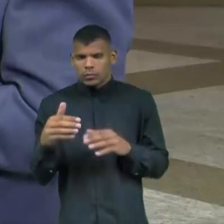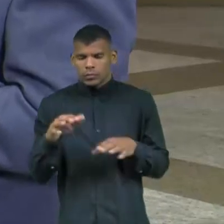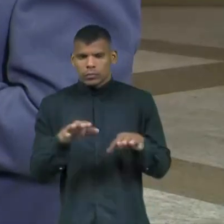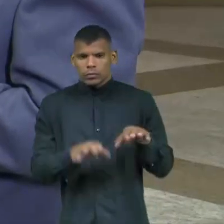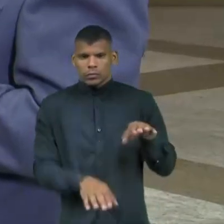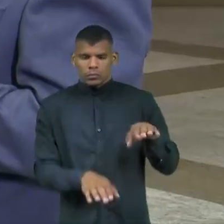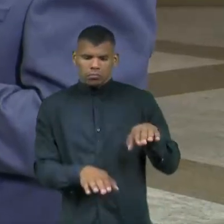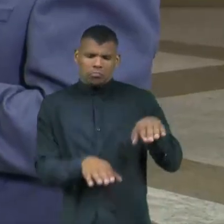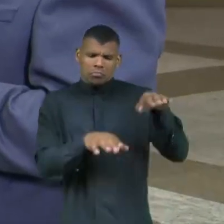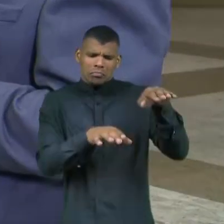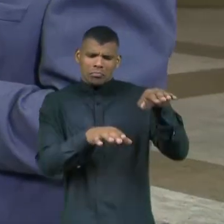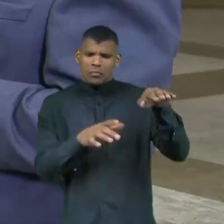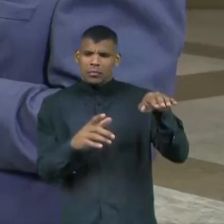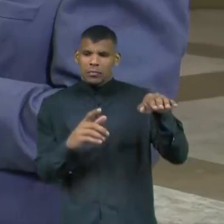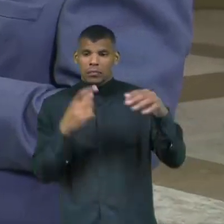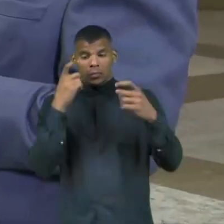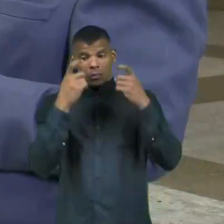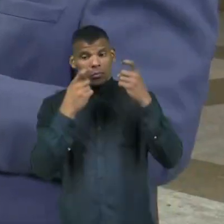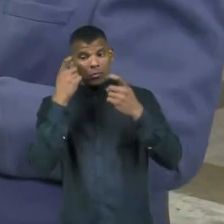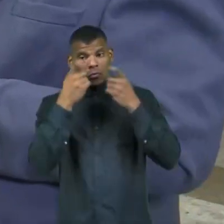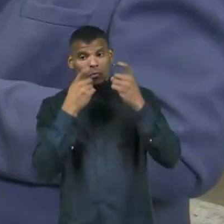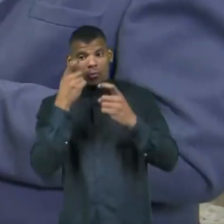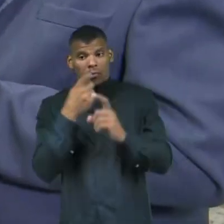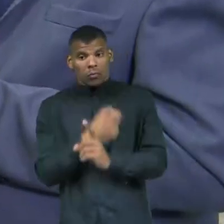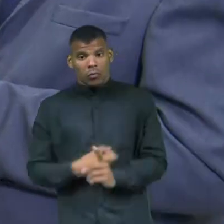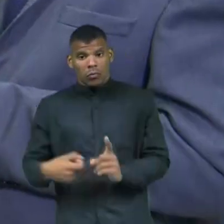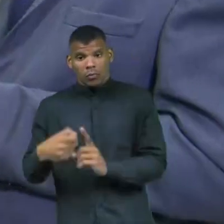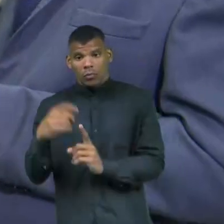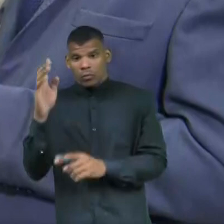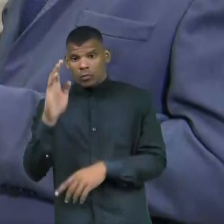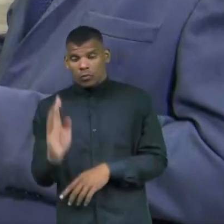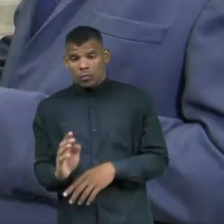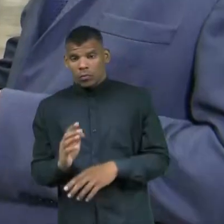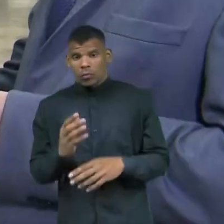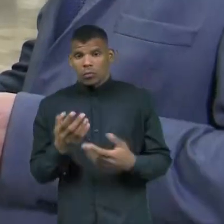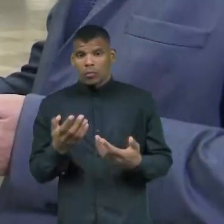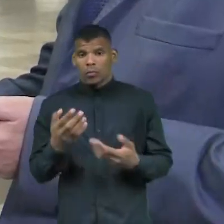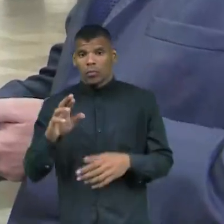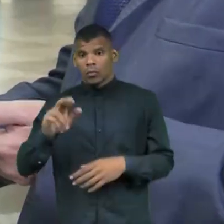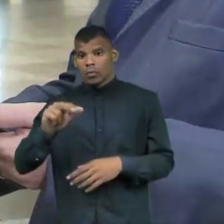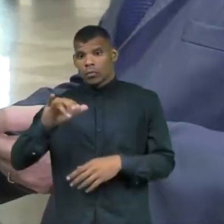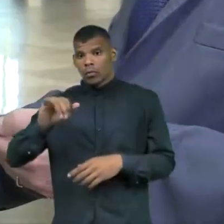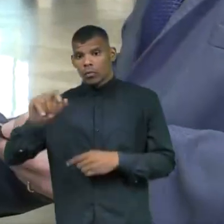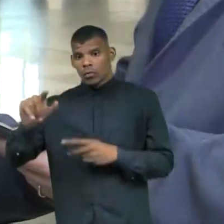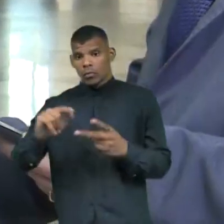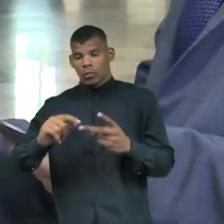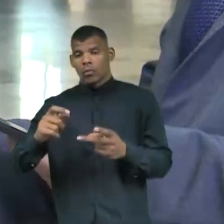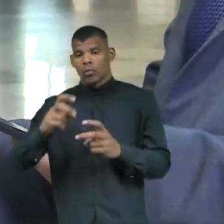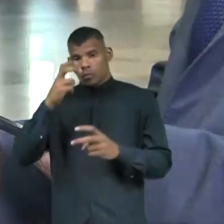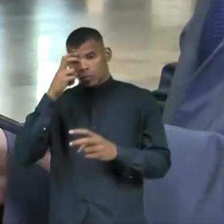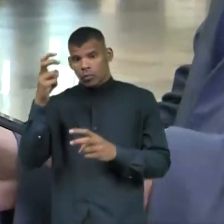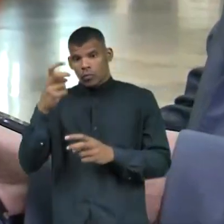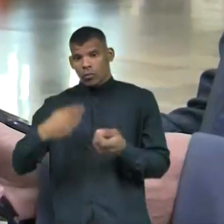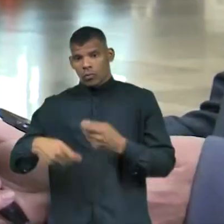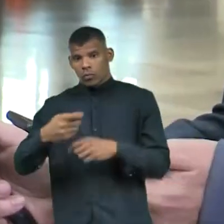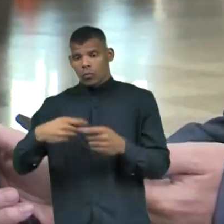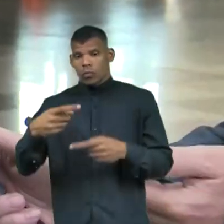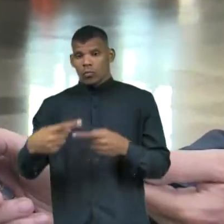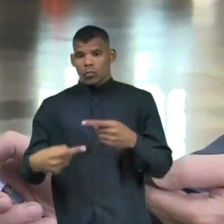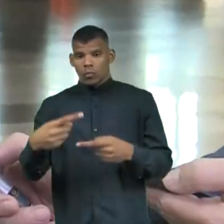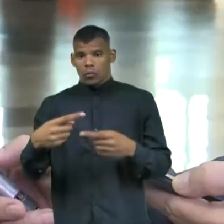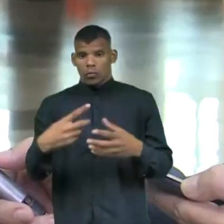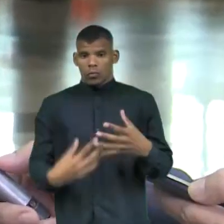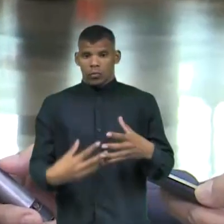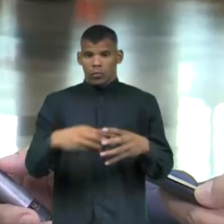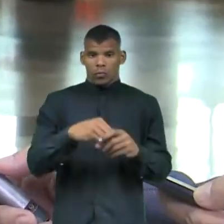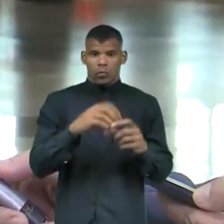vem preocupando muito toda a sociedade brasileira. Desigualdade racial, cultural, econômica e política. E trazer as mulheres para debaterem